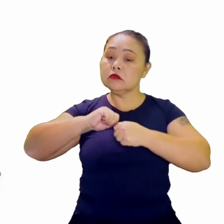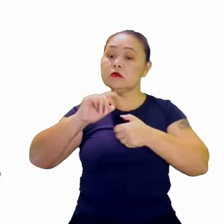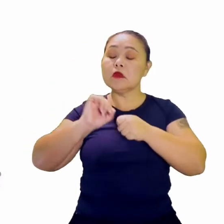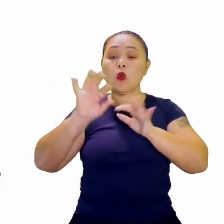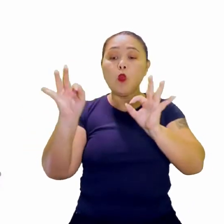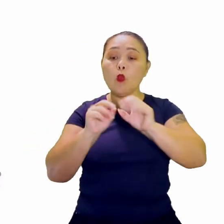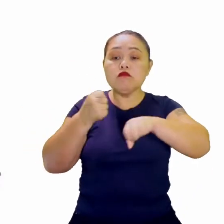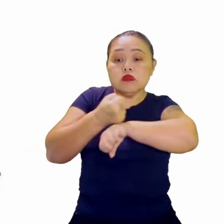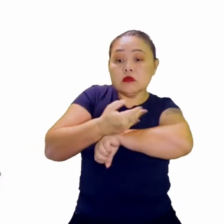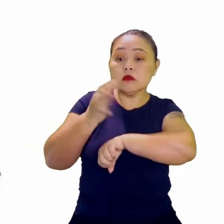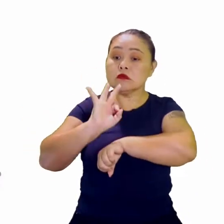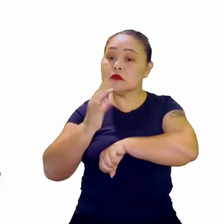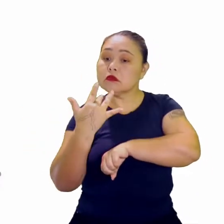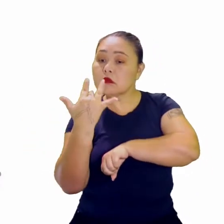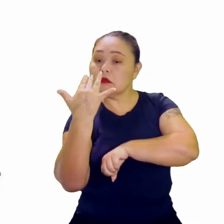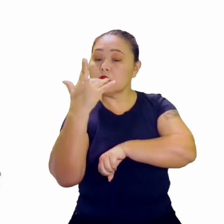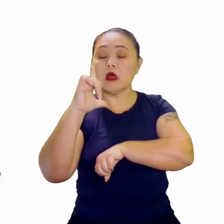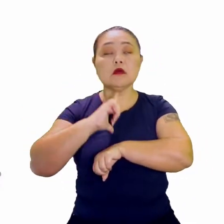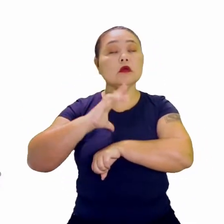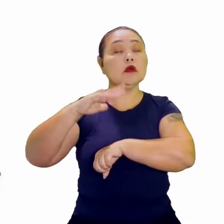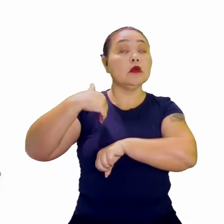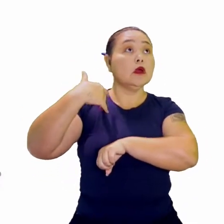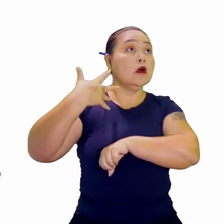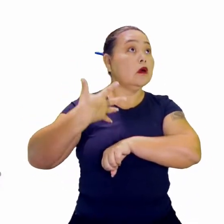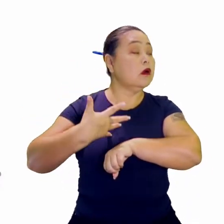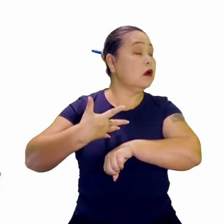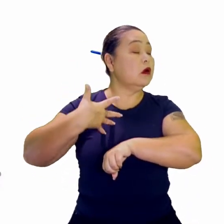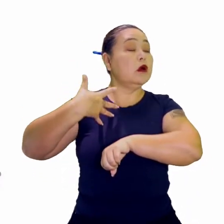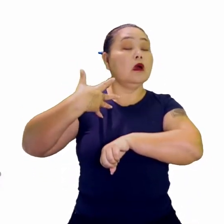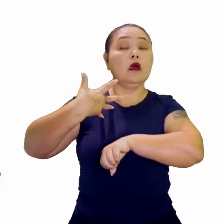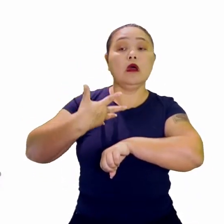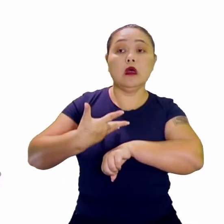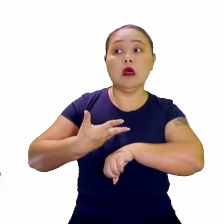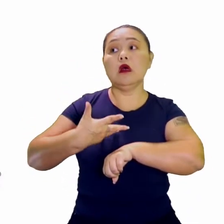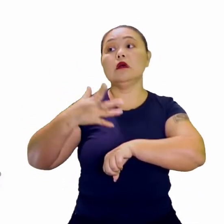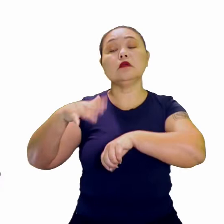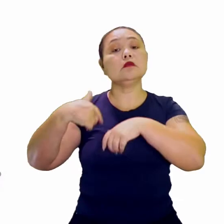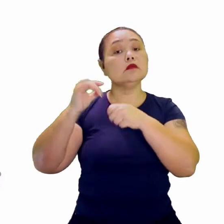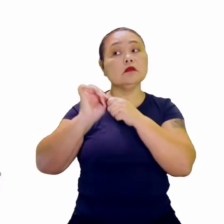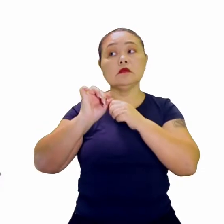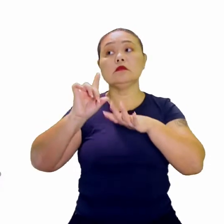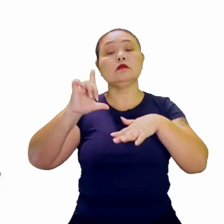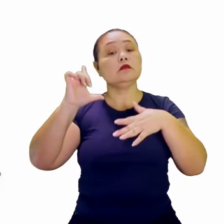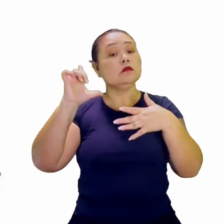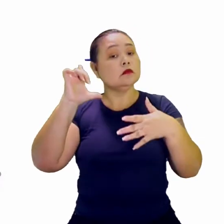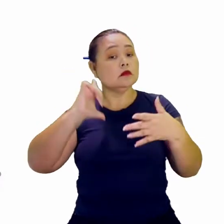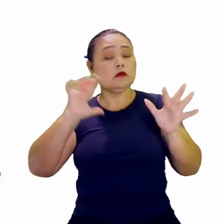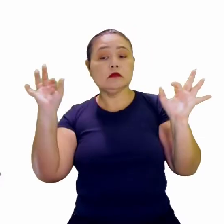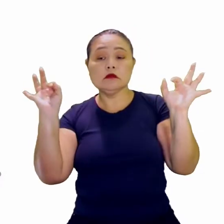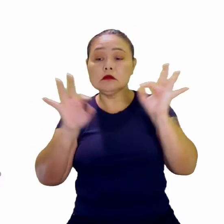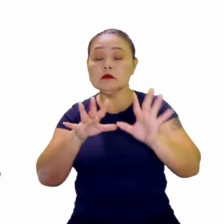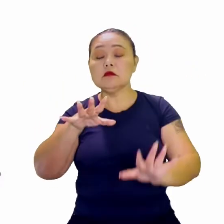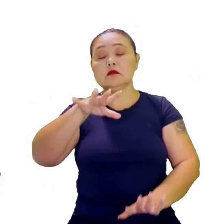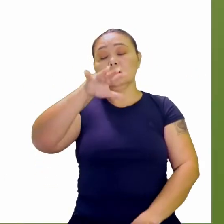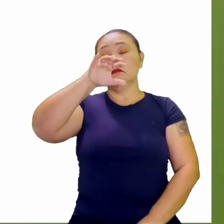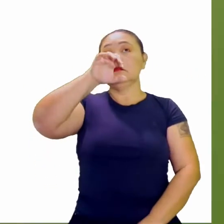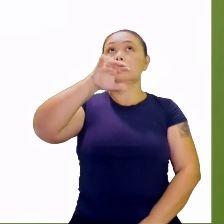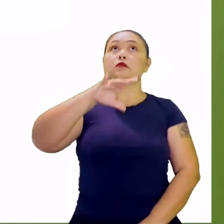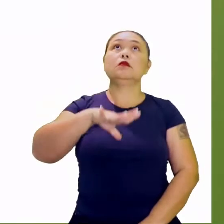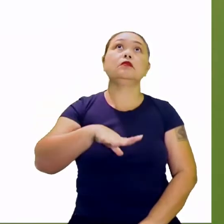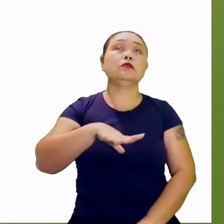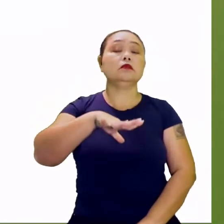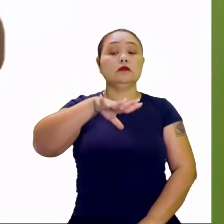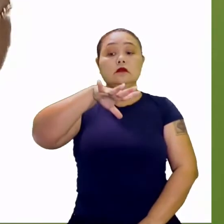muito grande, então você tende a ficar muito cansado, é aquele esforço que você vai terminar ofegante, é